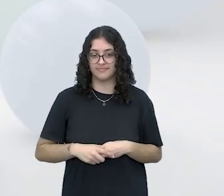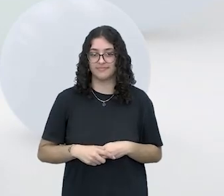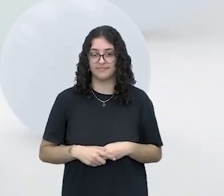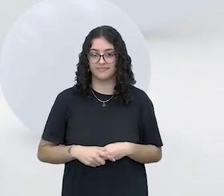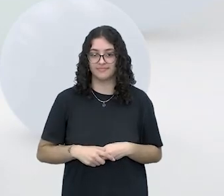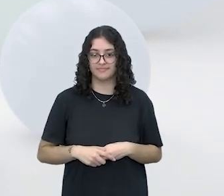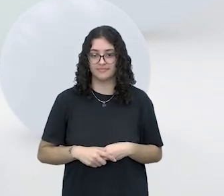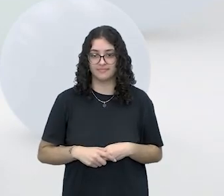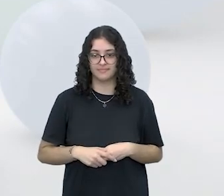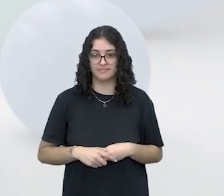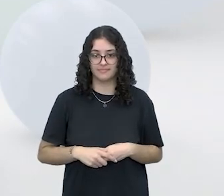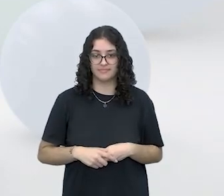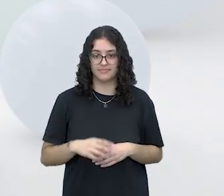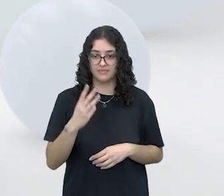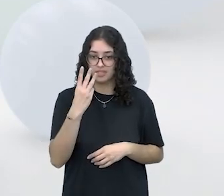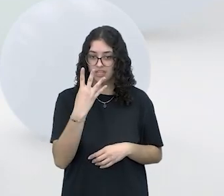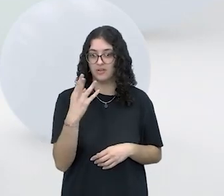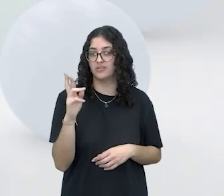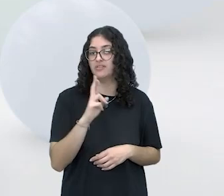Isso. R$34.